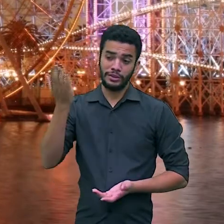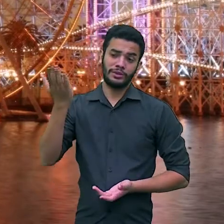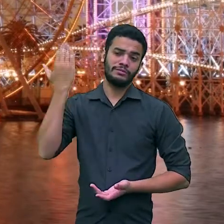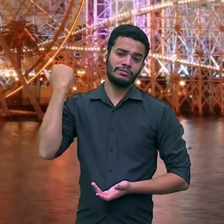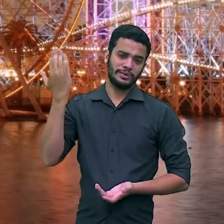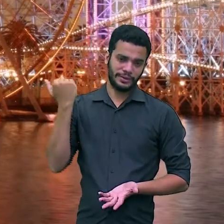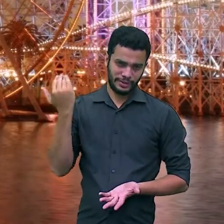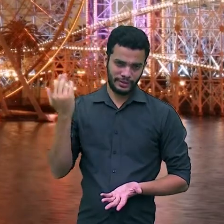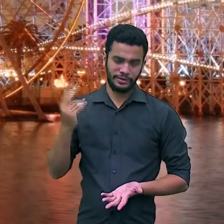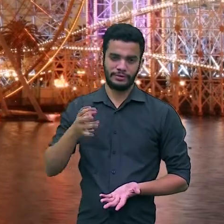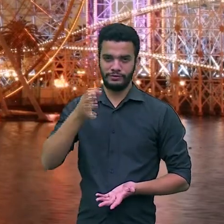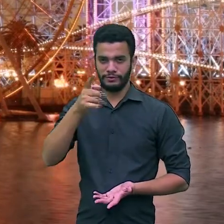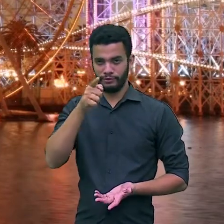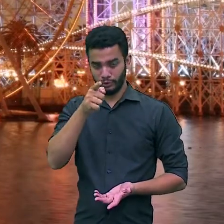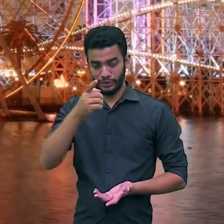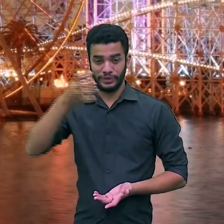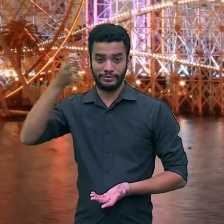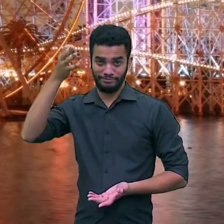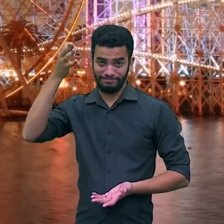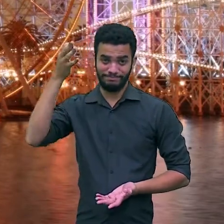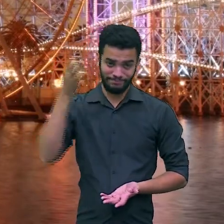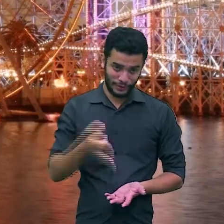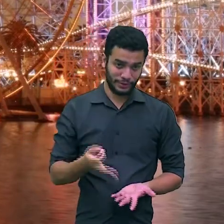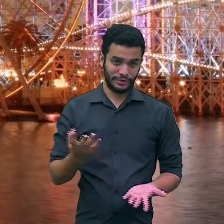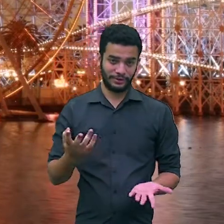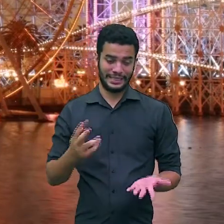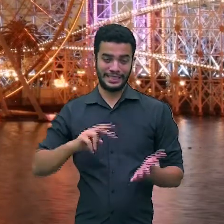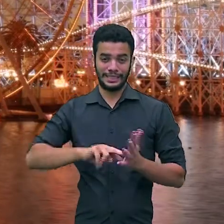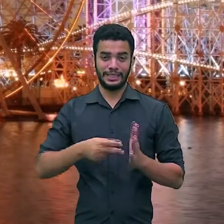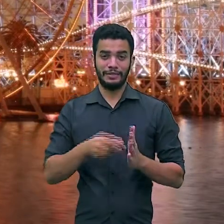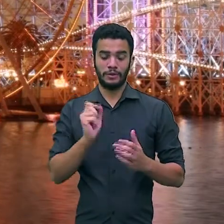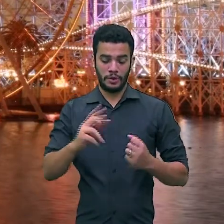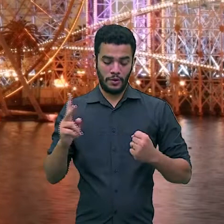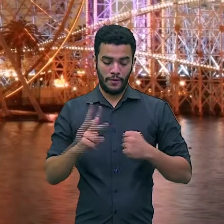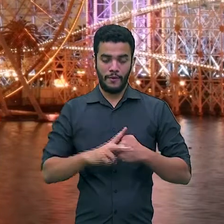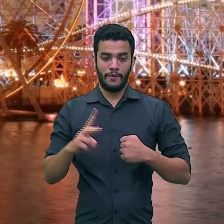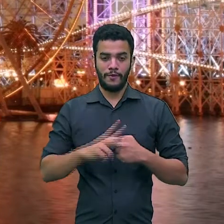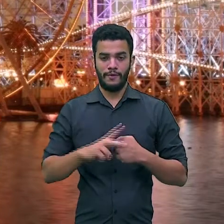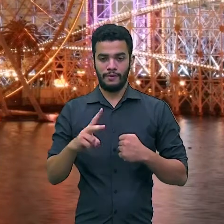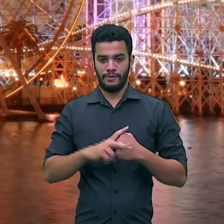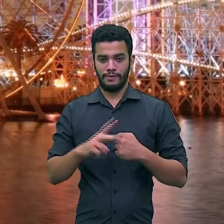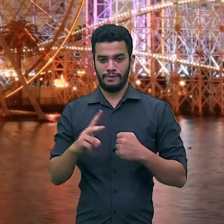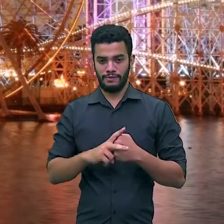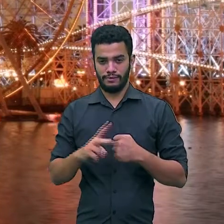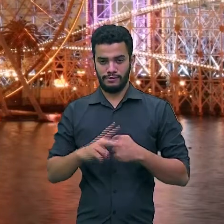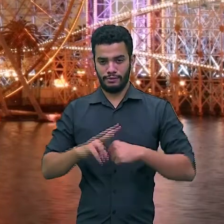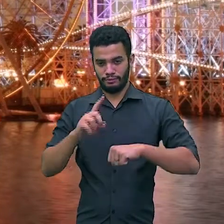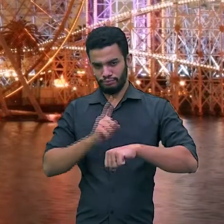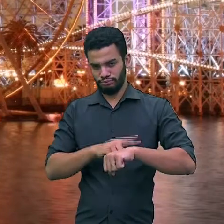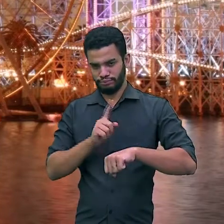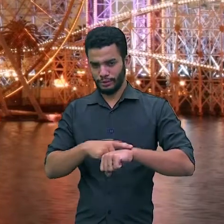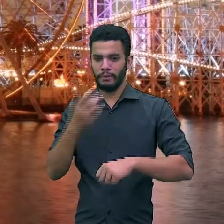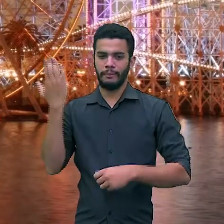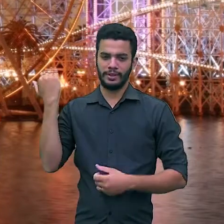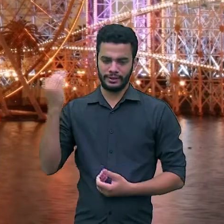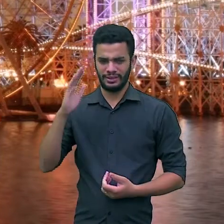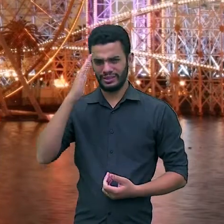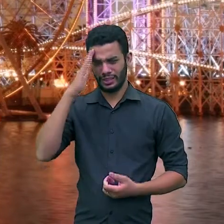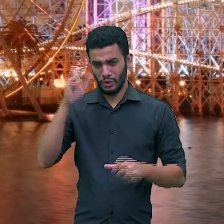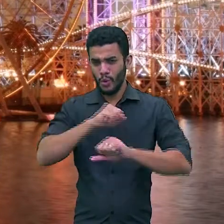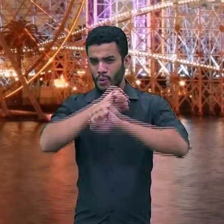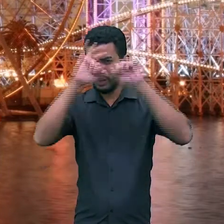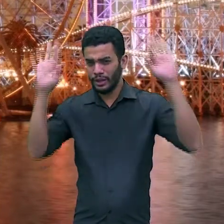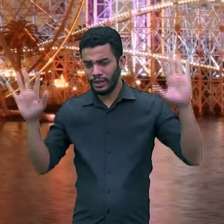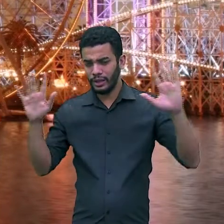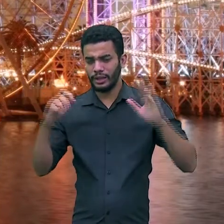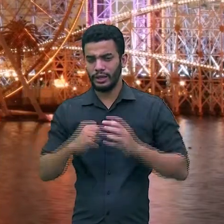passado, pretérito. Então, o verbo está no tempo passado, no pretérito. Deu para entender o tempo passado quando